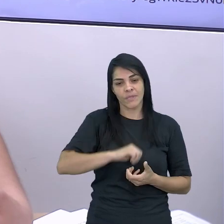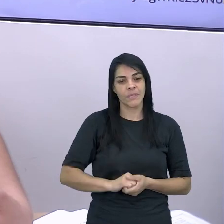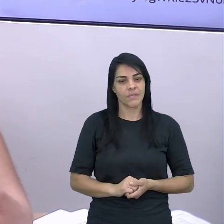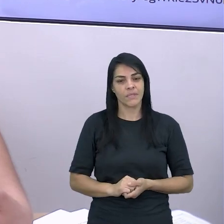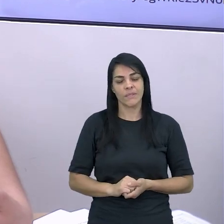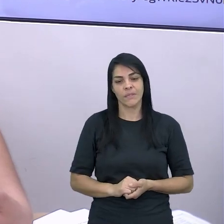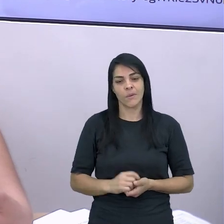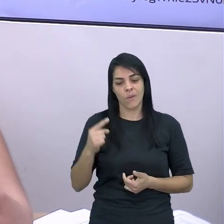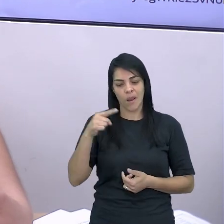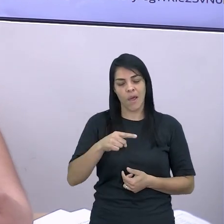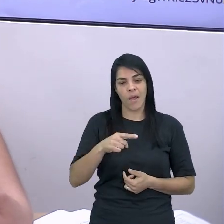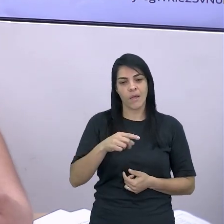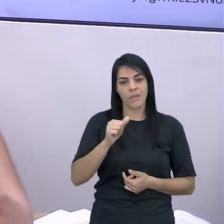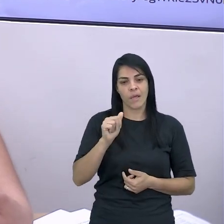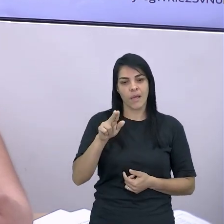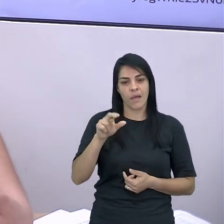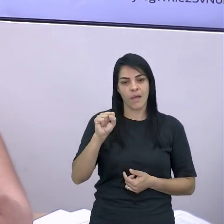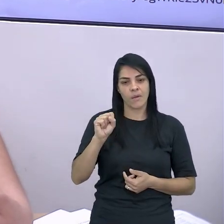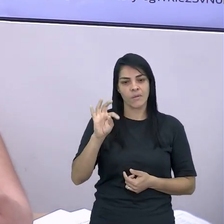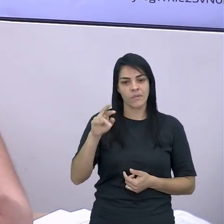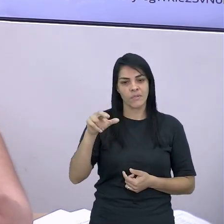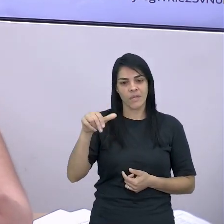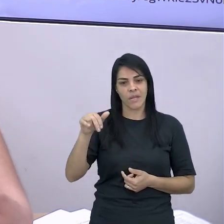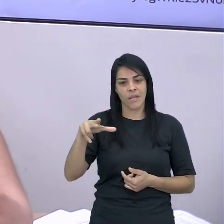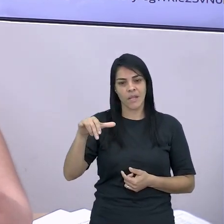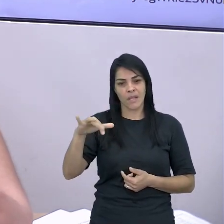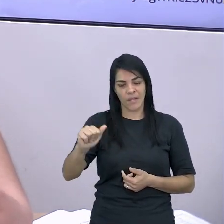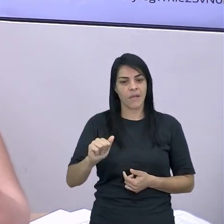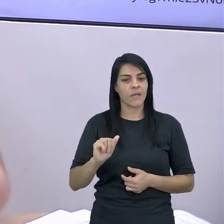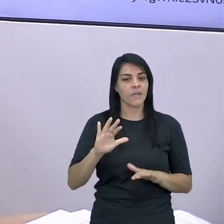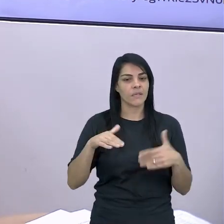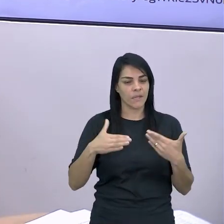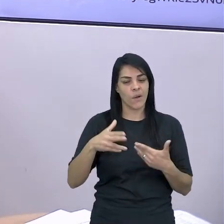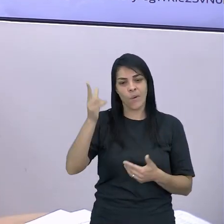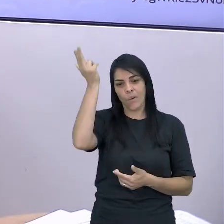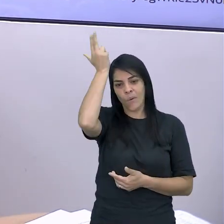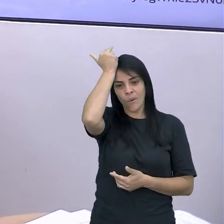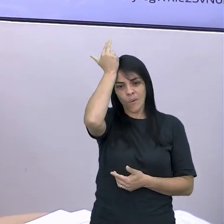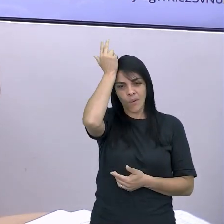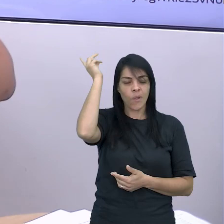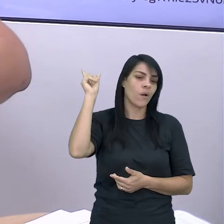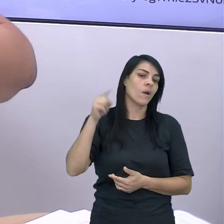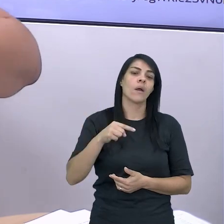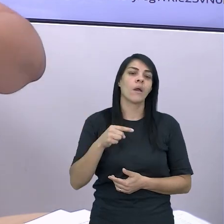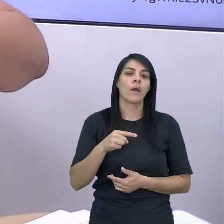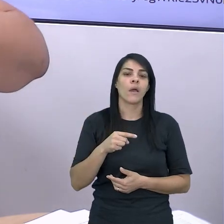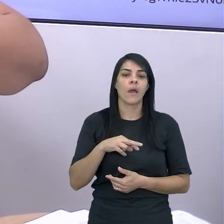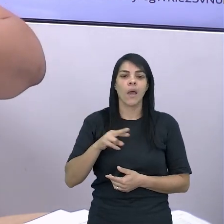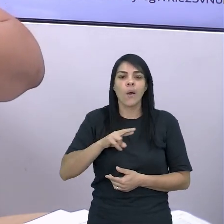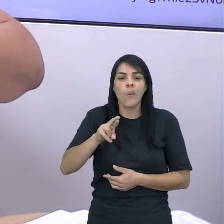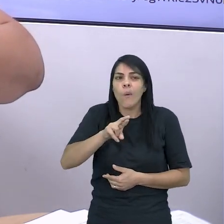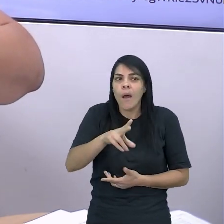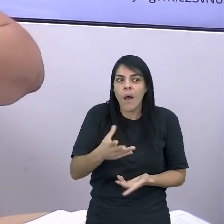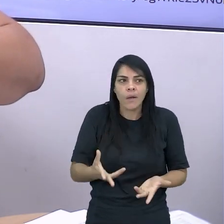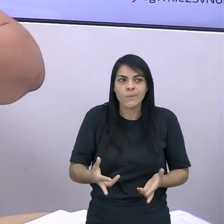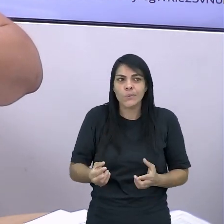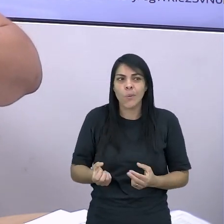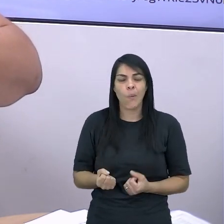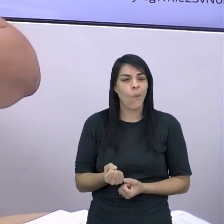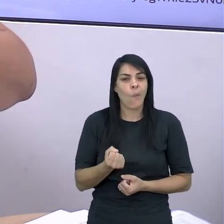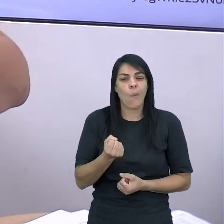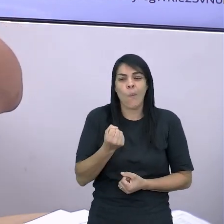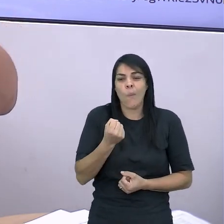na Austrália. E para eles, o coelho é meio que o rato pra gente, né? É aquela coisa,